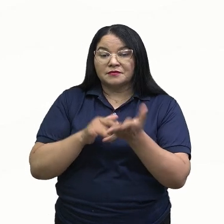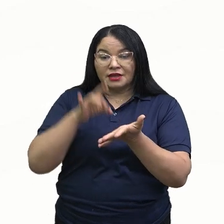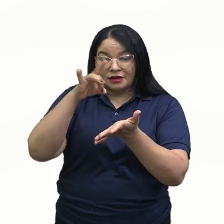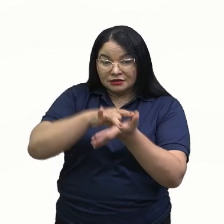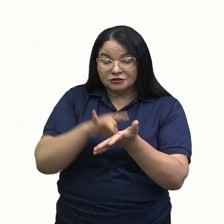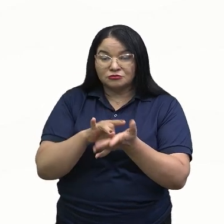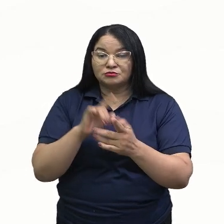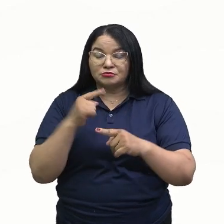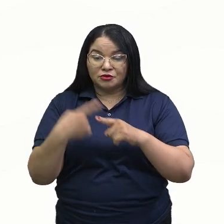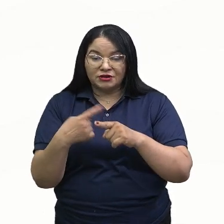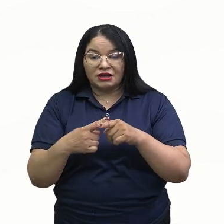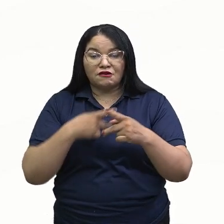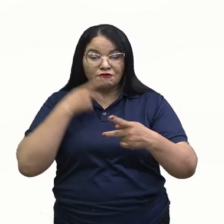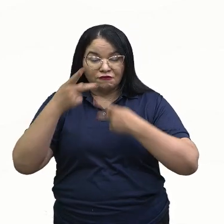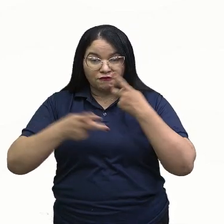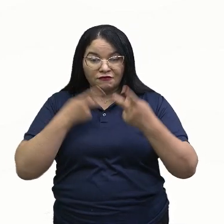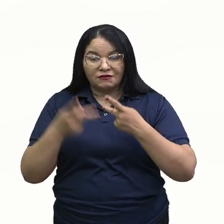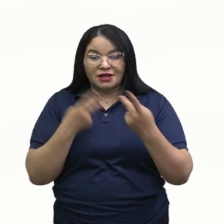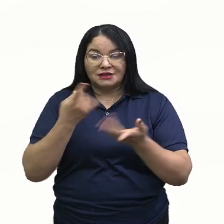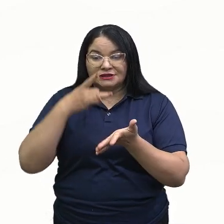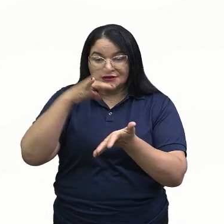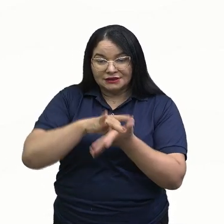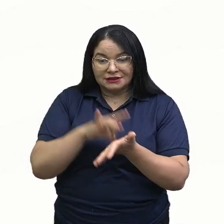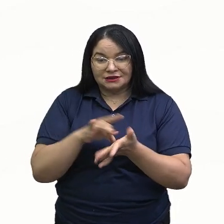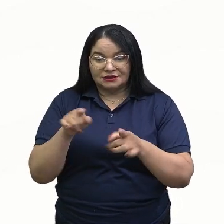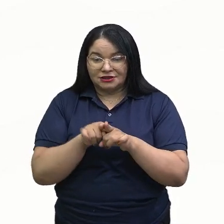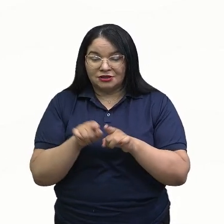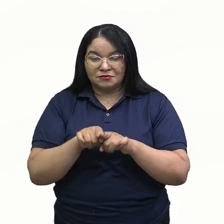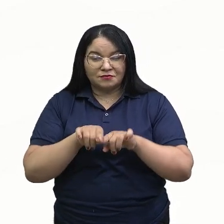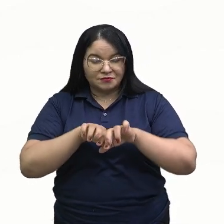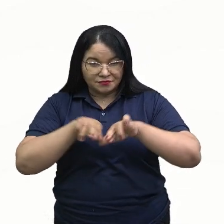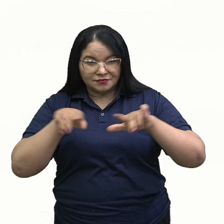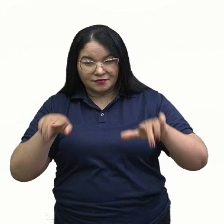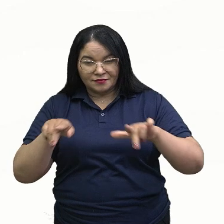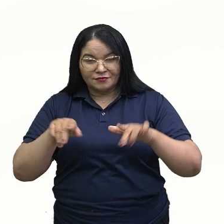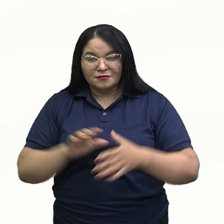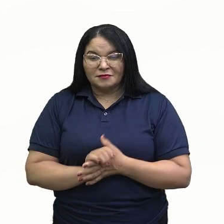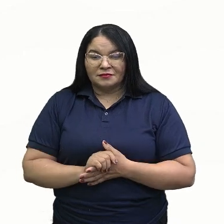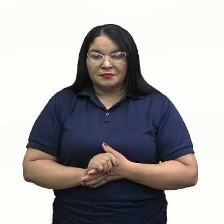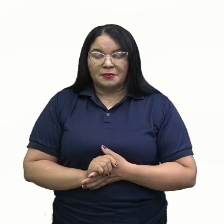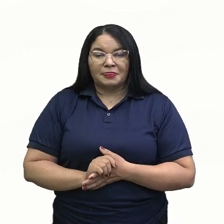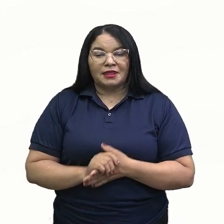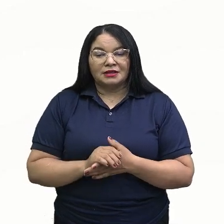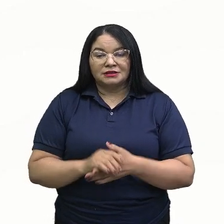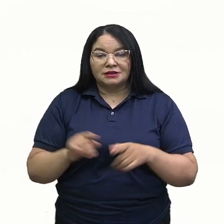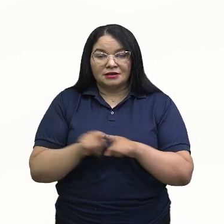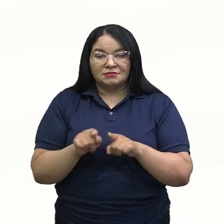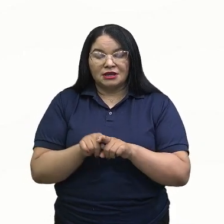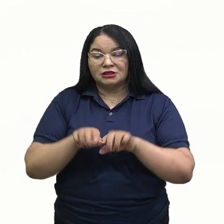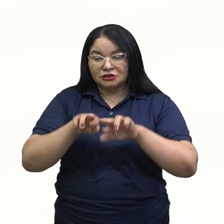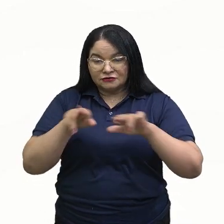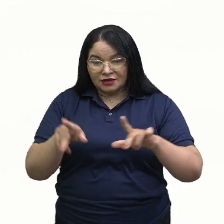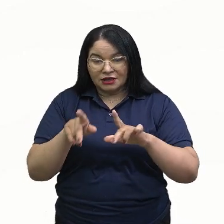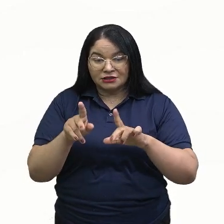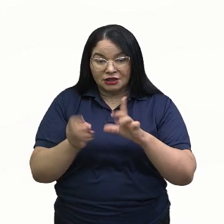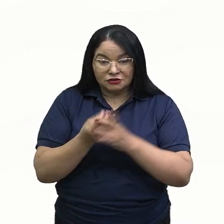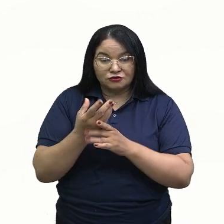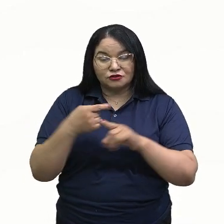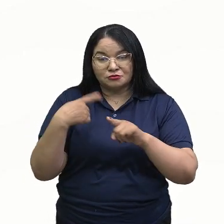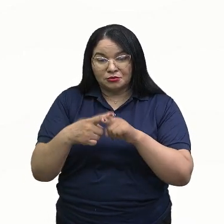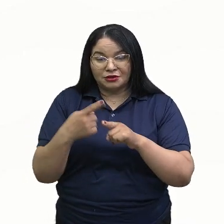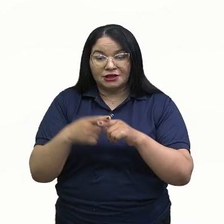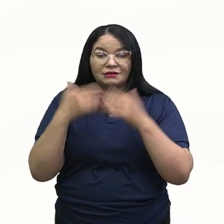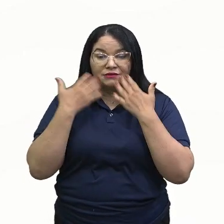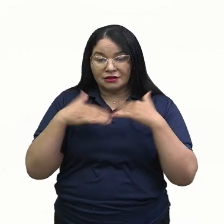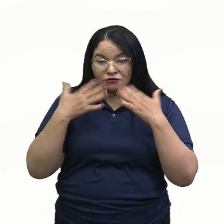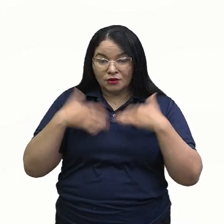da realidade, eu vou ser impessoal e uma série de outras situações. A diferença surge porque no naturalismo